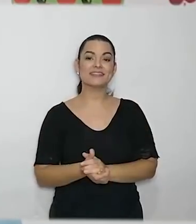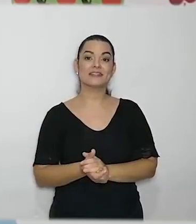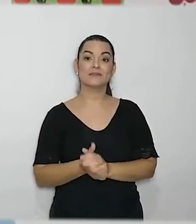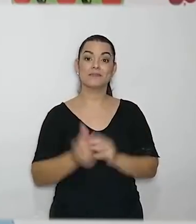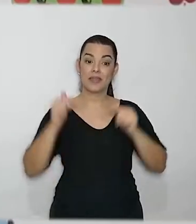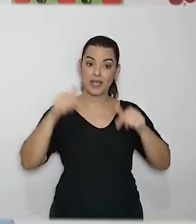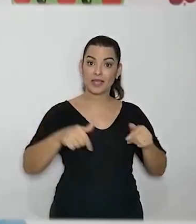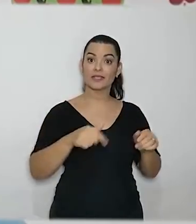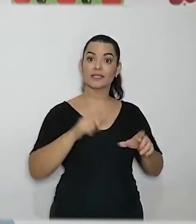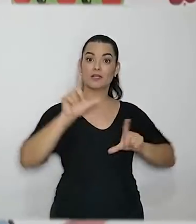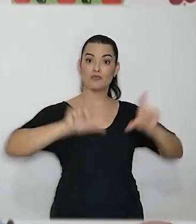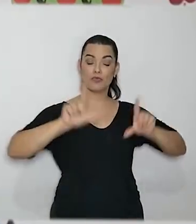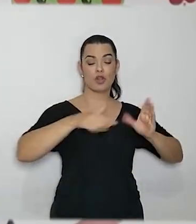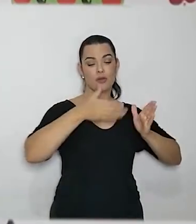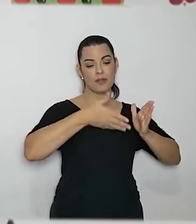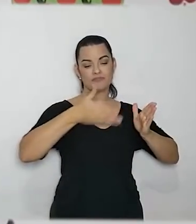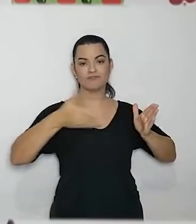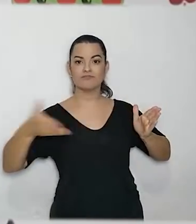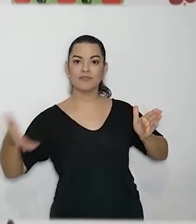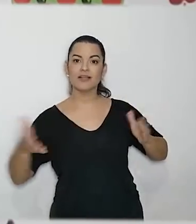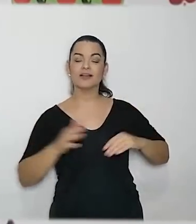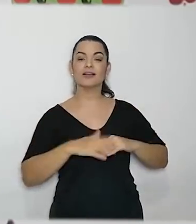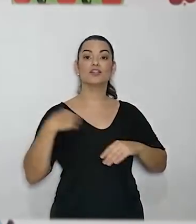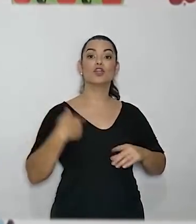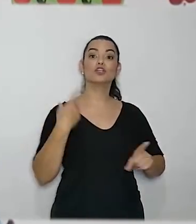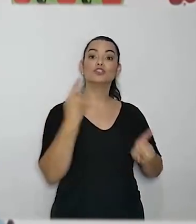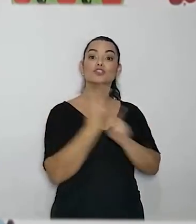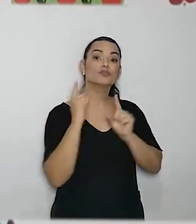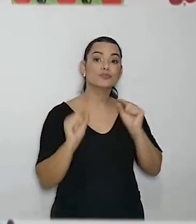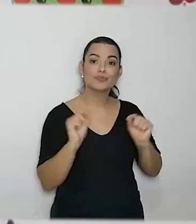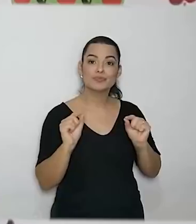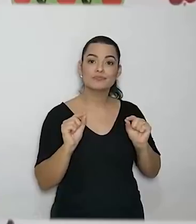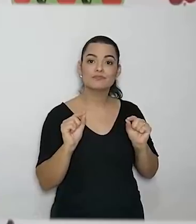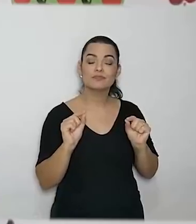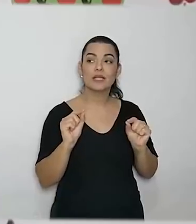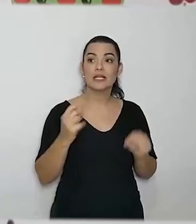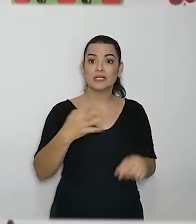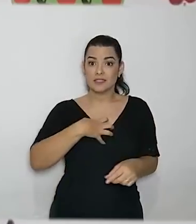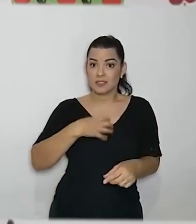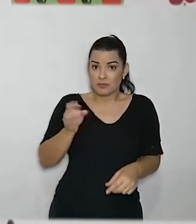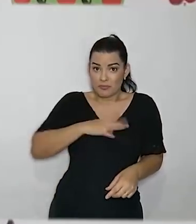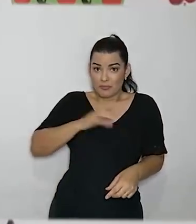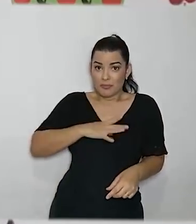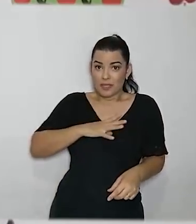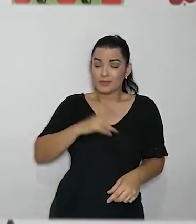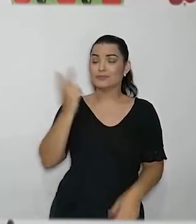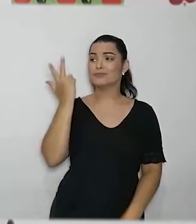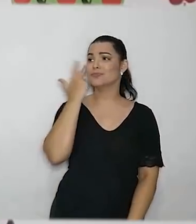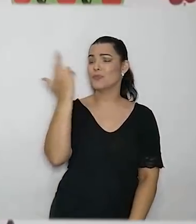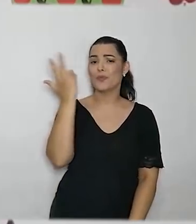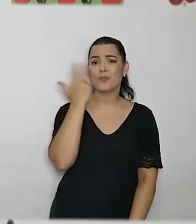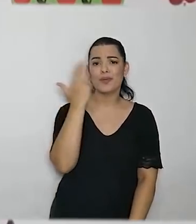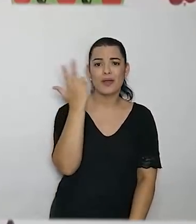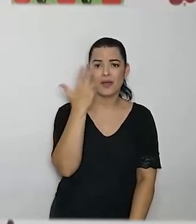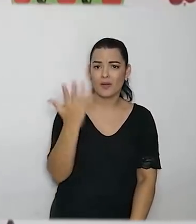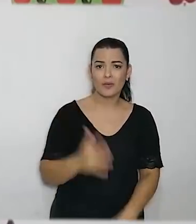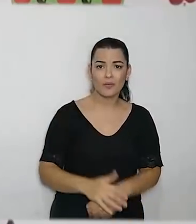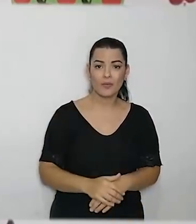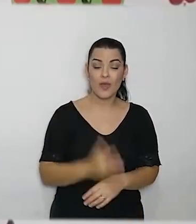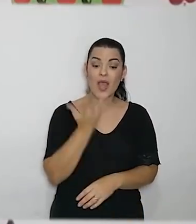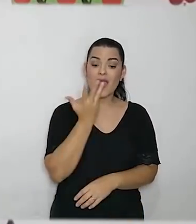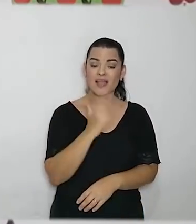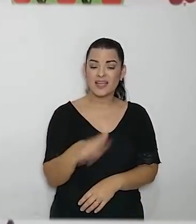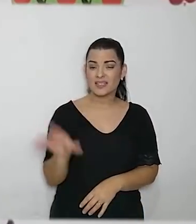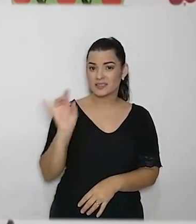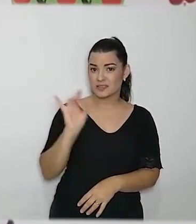do programa, dos programas, né, que é normal sentir medo, que isso não é coisa só de